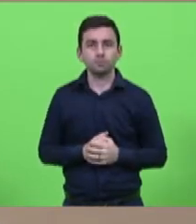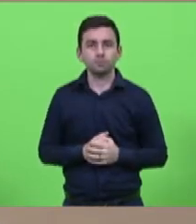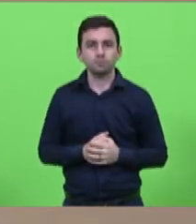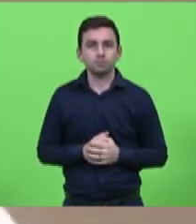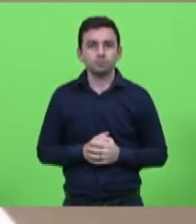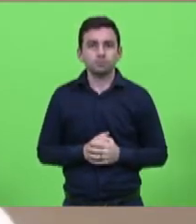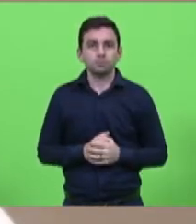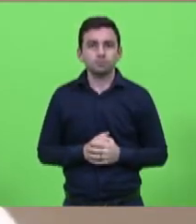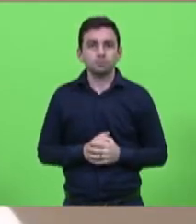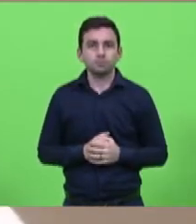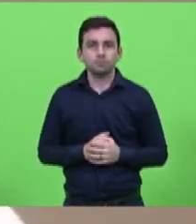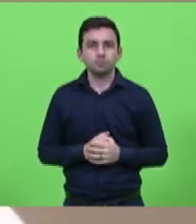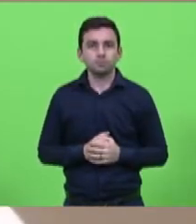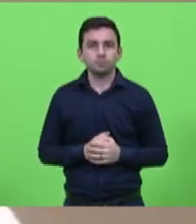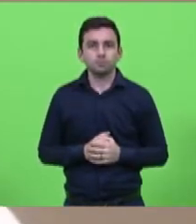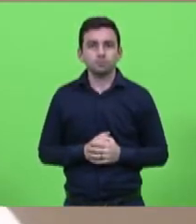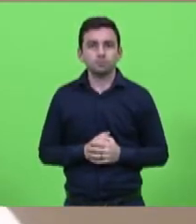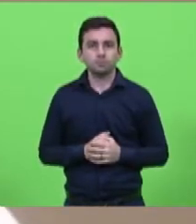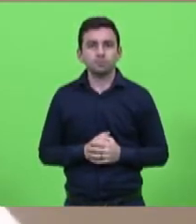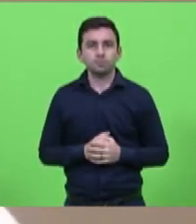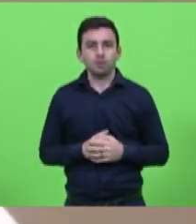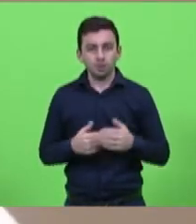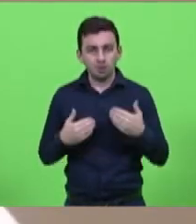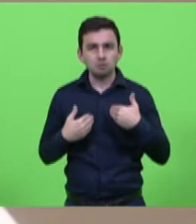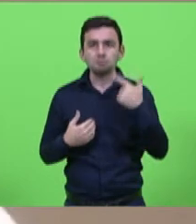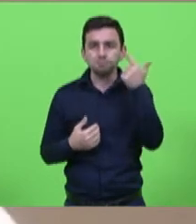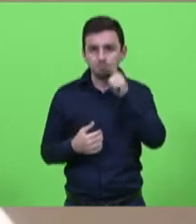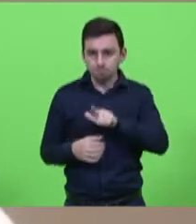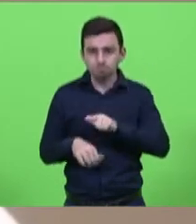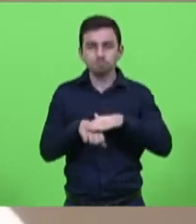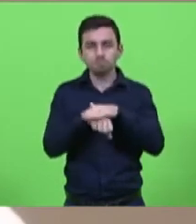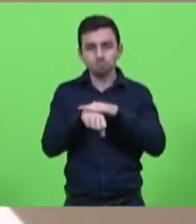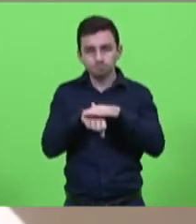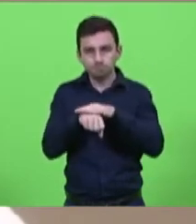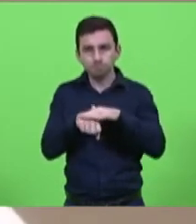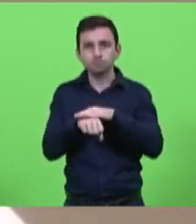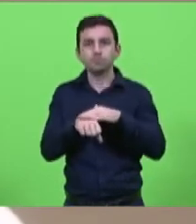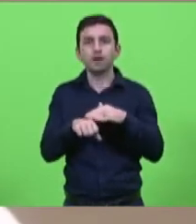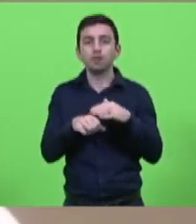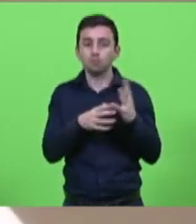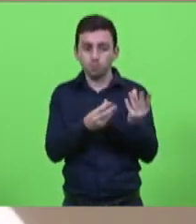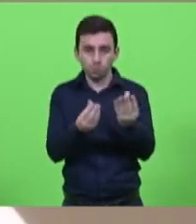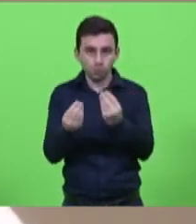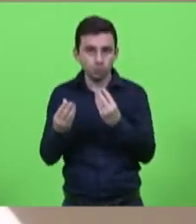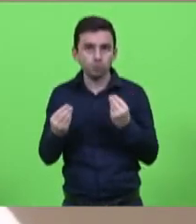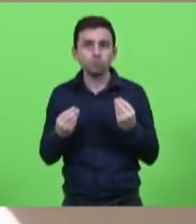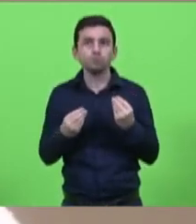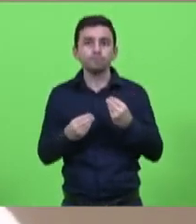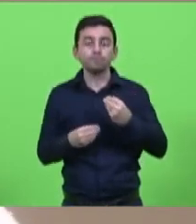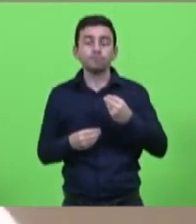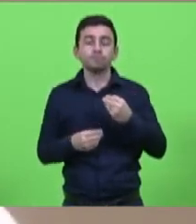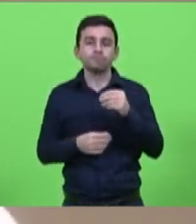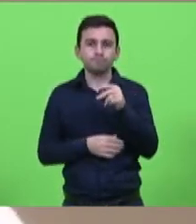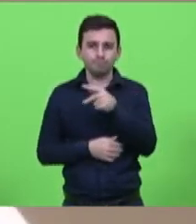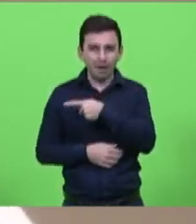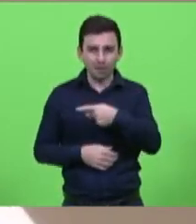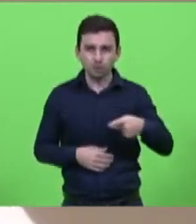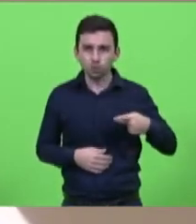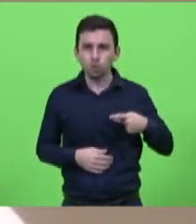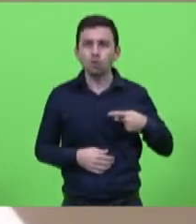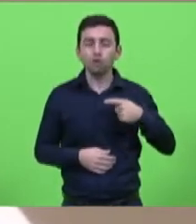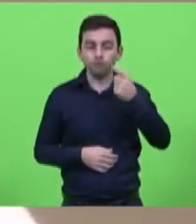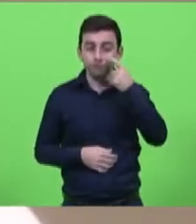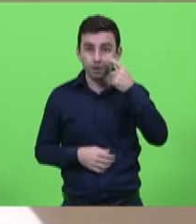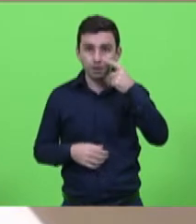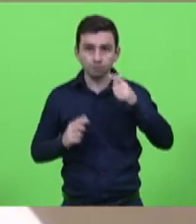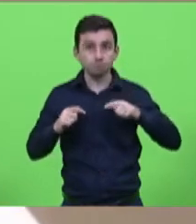da sociedade. Eu tive a oportunidade de conversar com alguns pastores e vi que a iniciativa